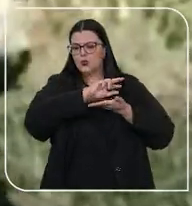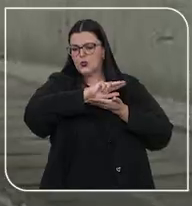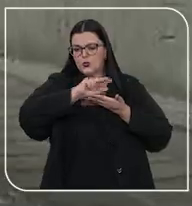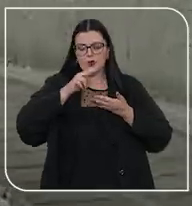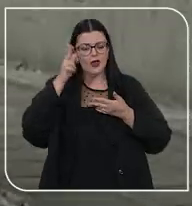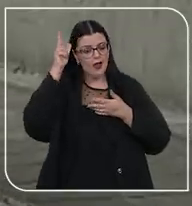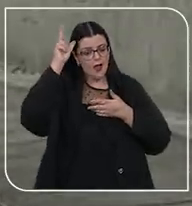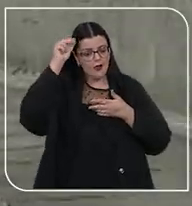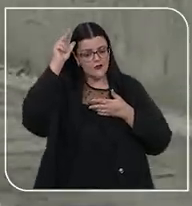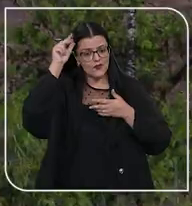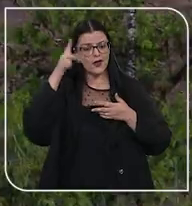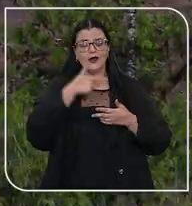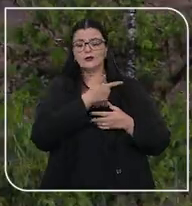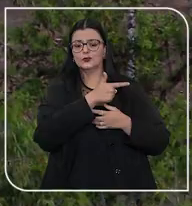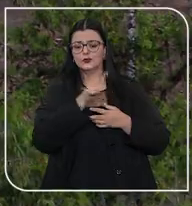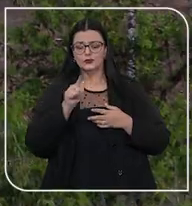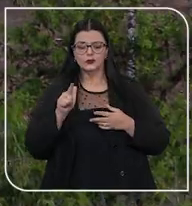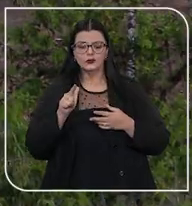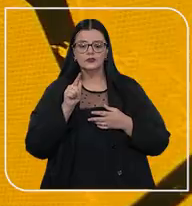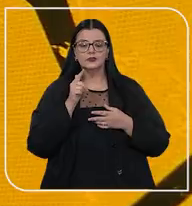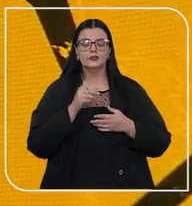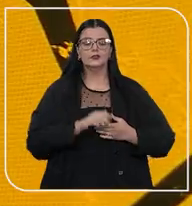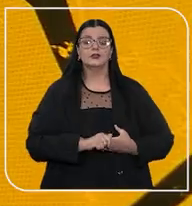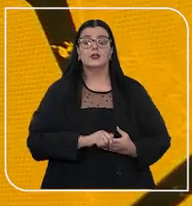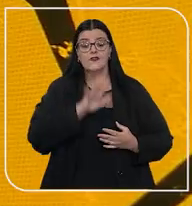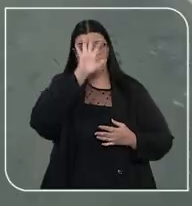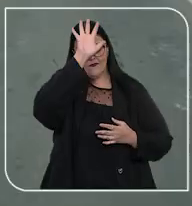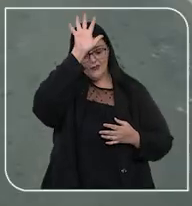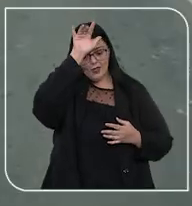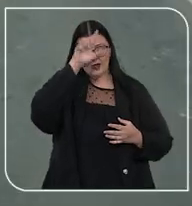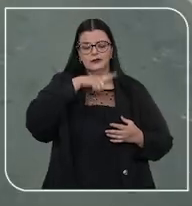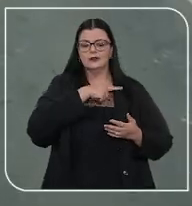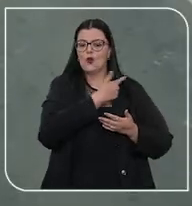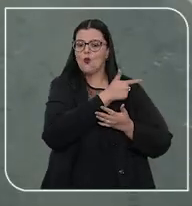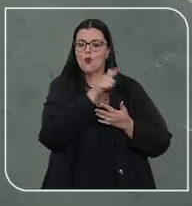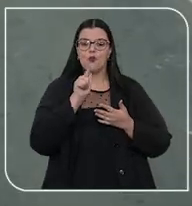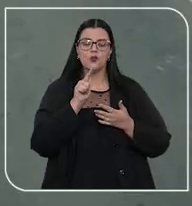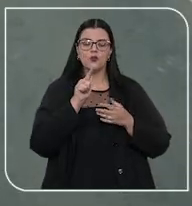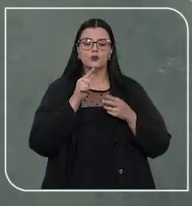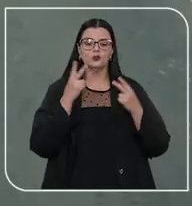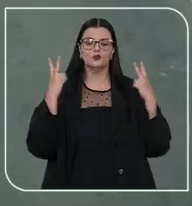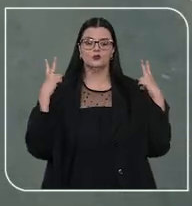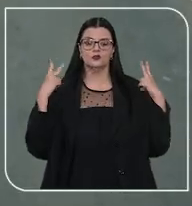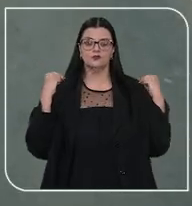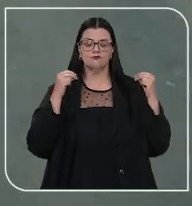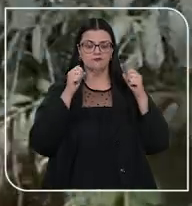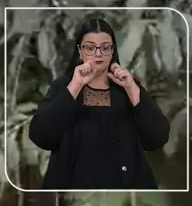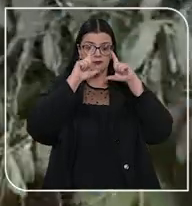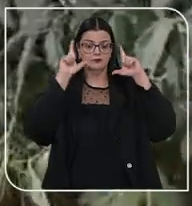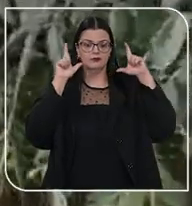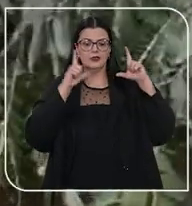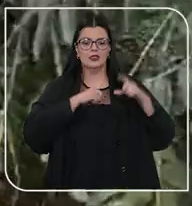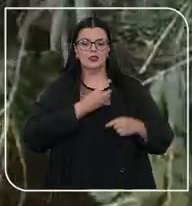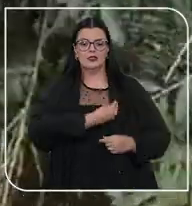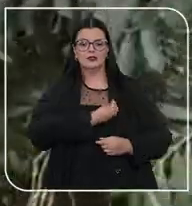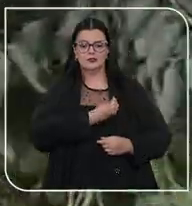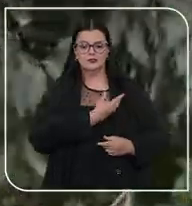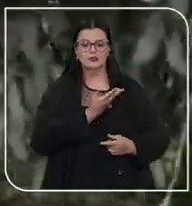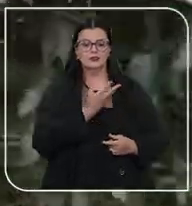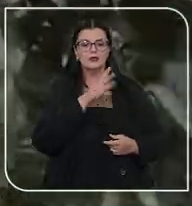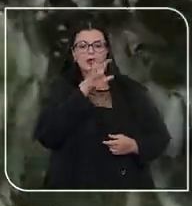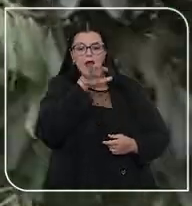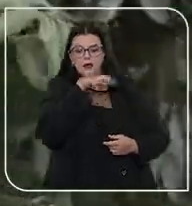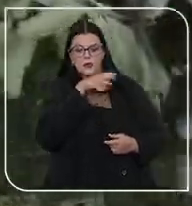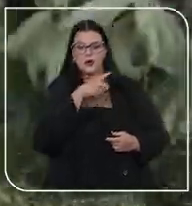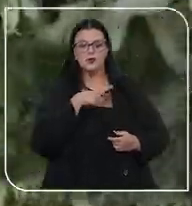burros, cavalos, capivaras, veados. Mesmo para os motoristas mais atentos, a presença de bichos